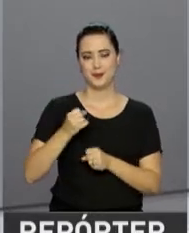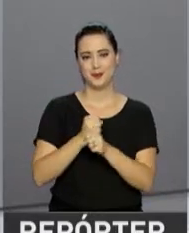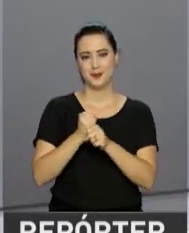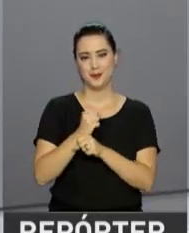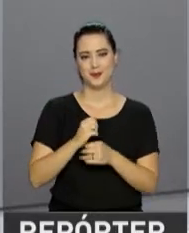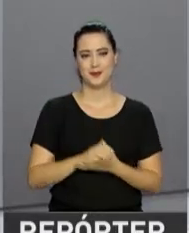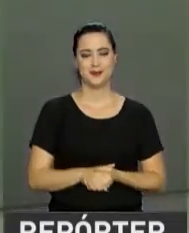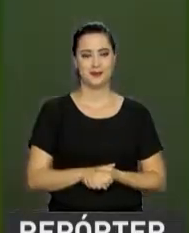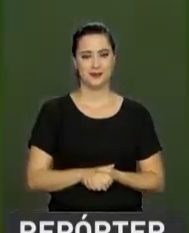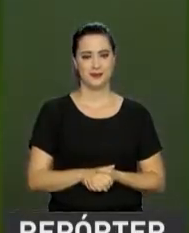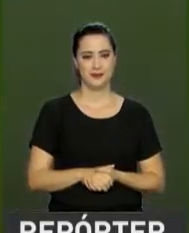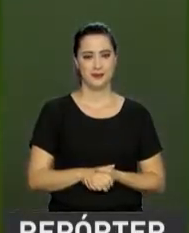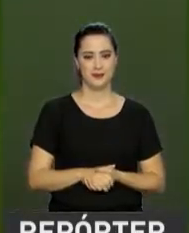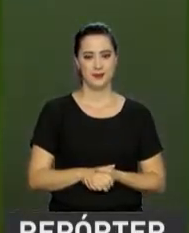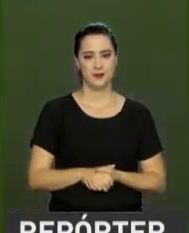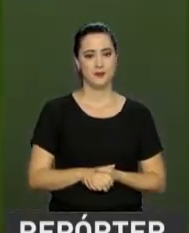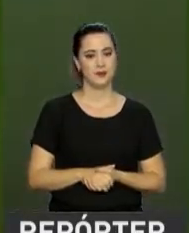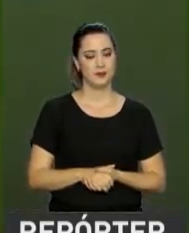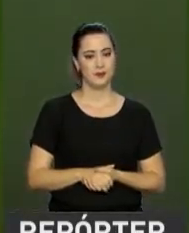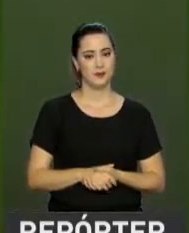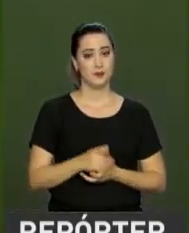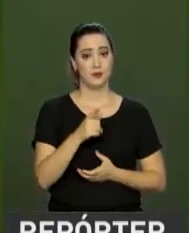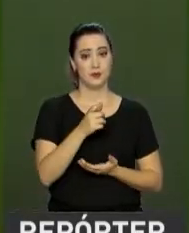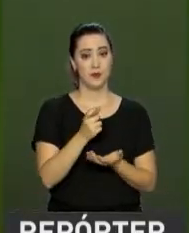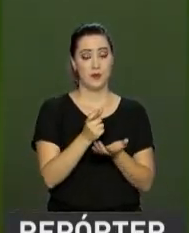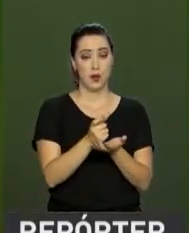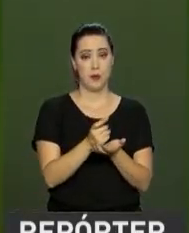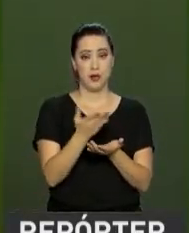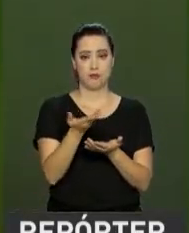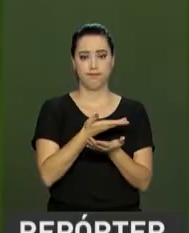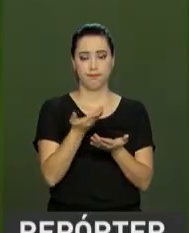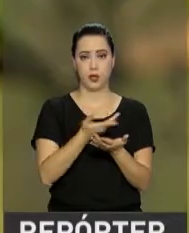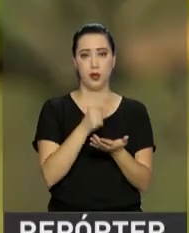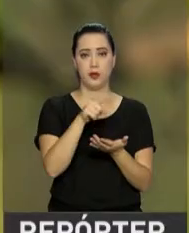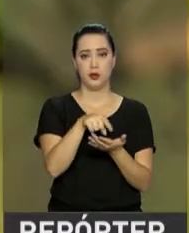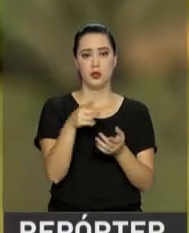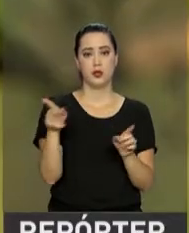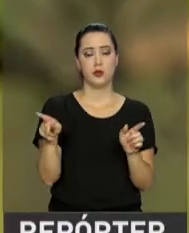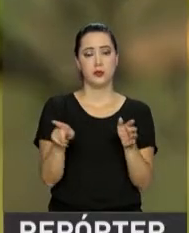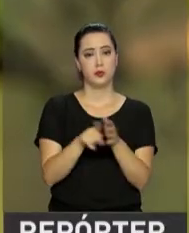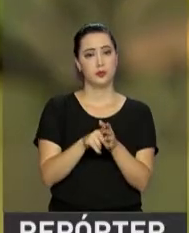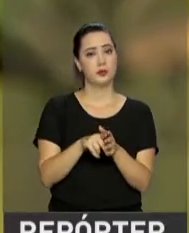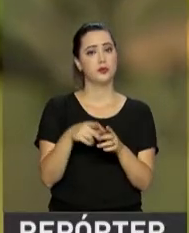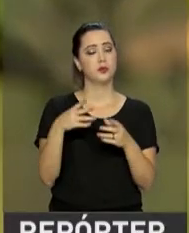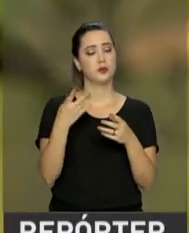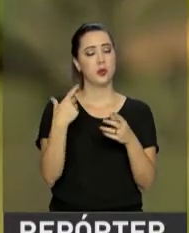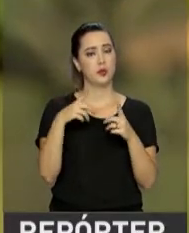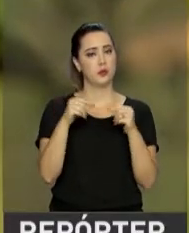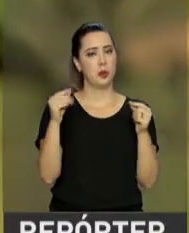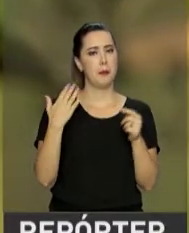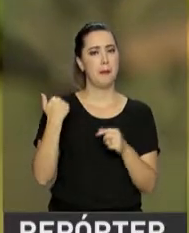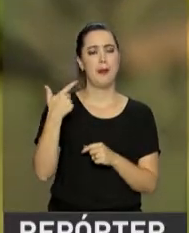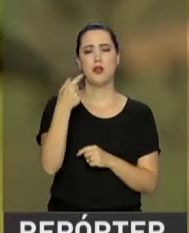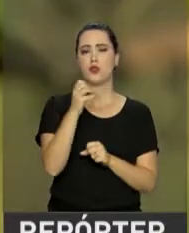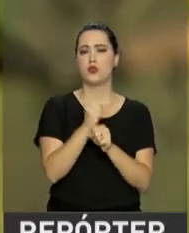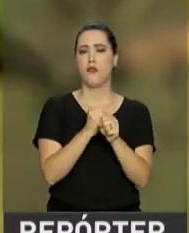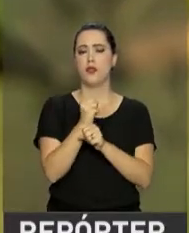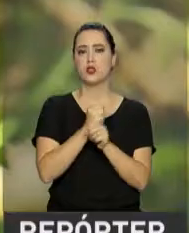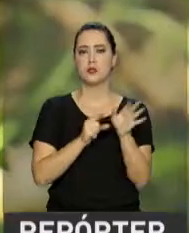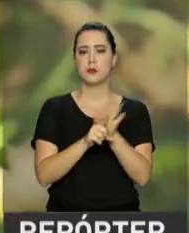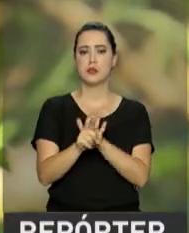atuação o maracujá pérola do cerrado é fruto de uma pesquisa de mais de 20 anos da